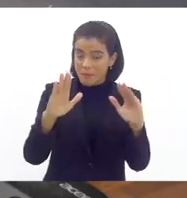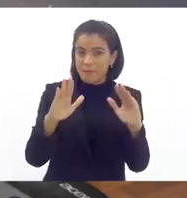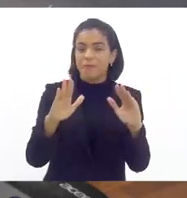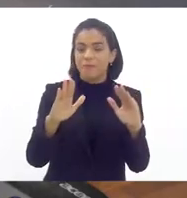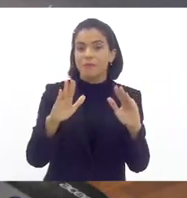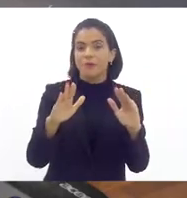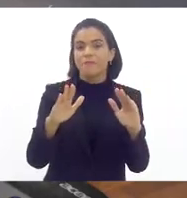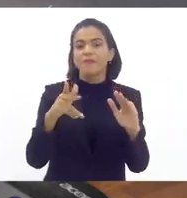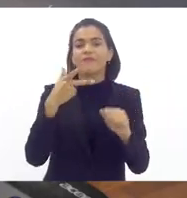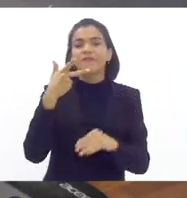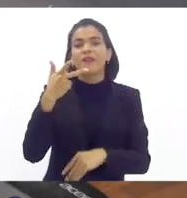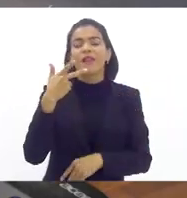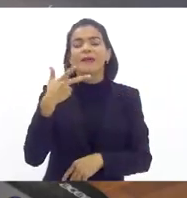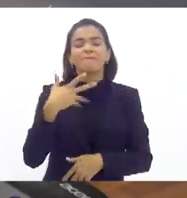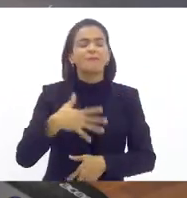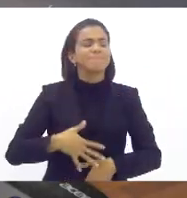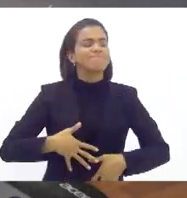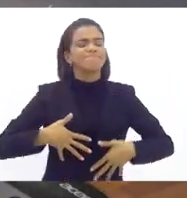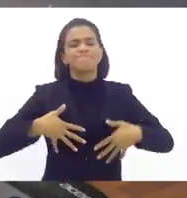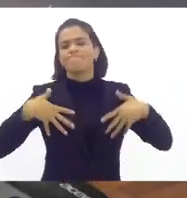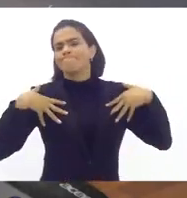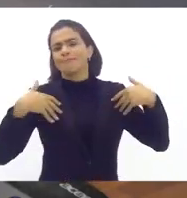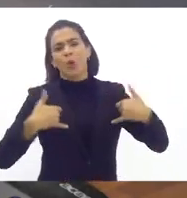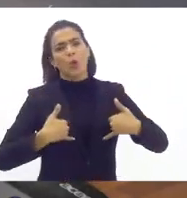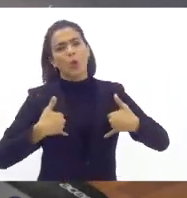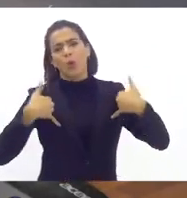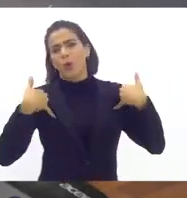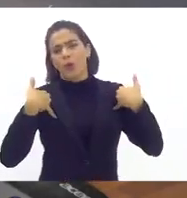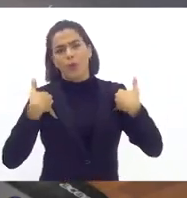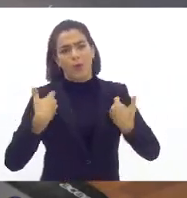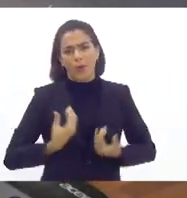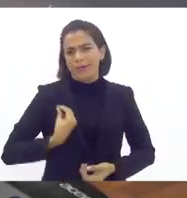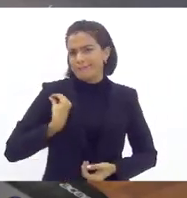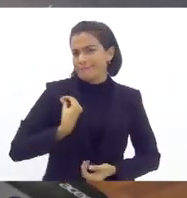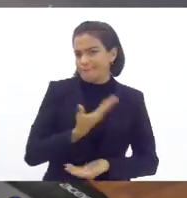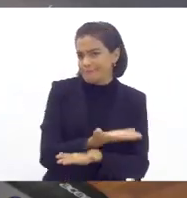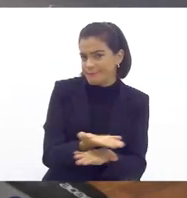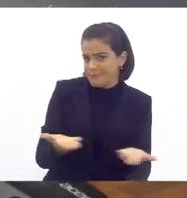queria falar da minha imensa honra de estar aqui com todos vocês.